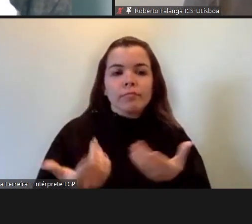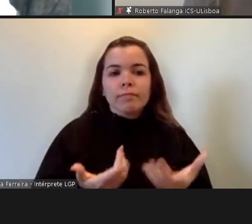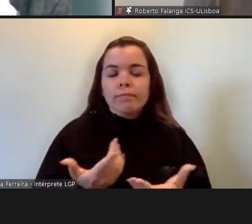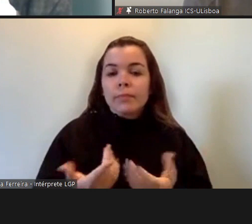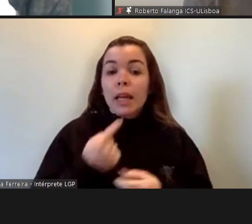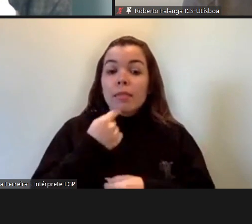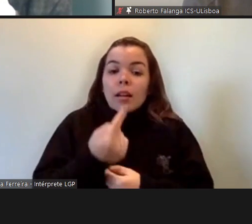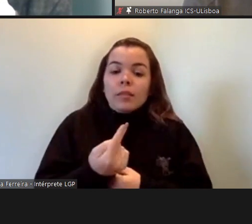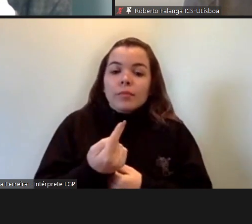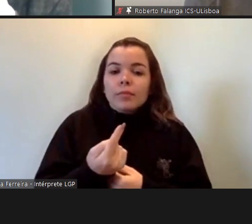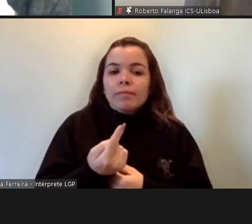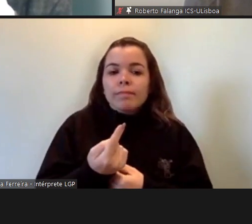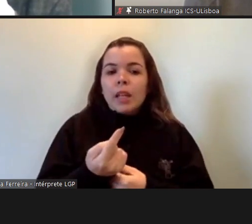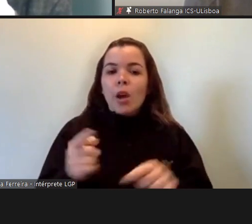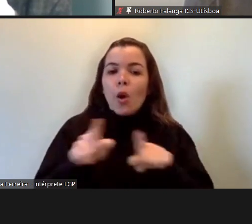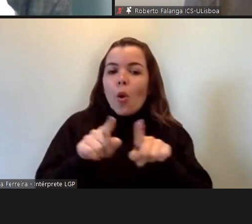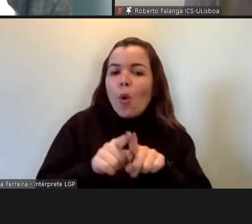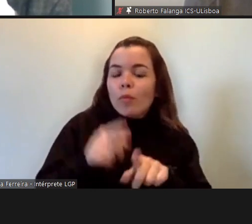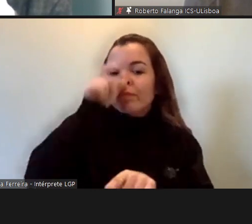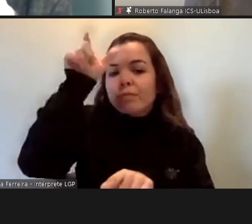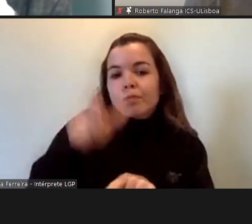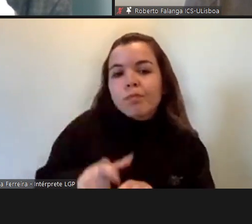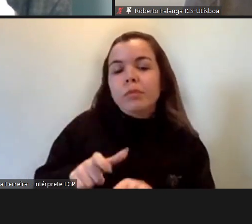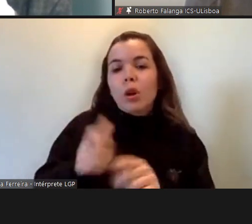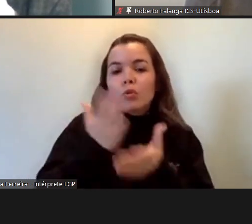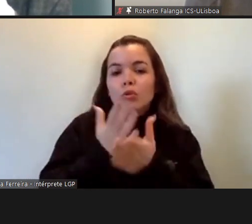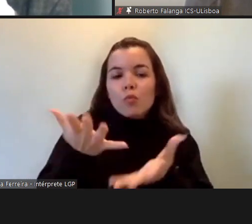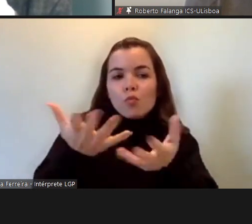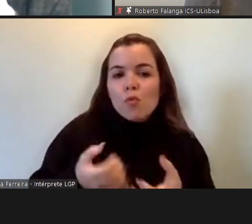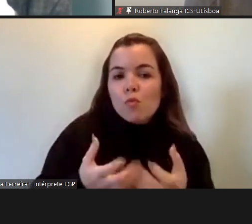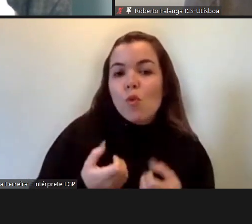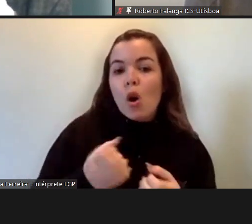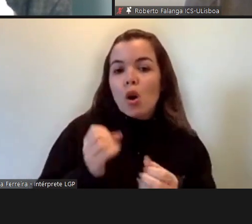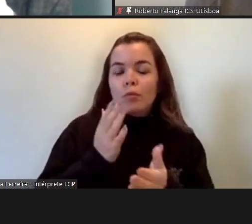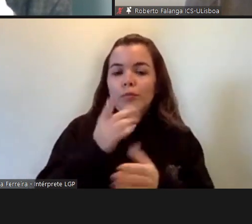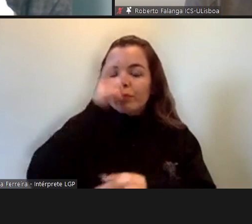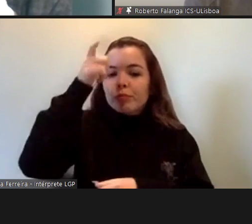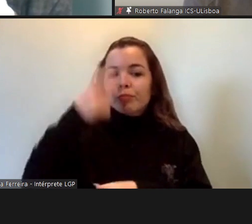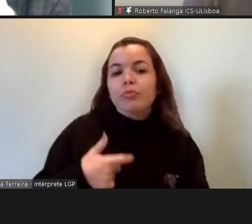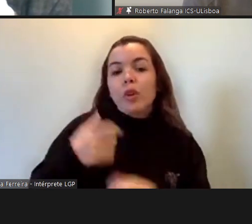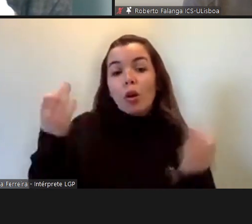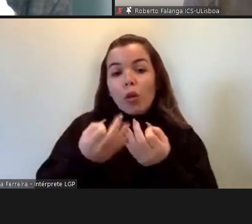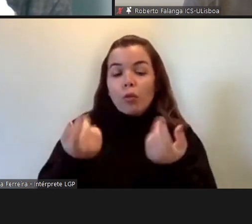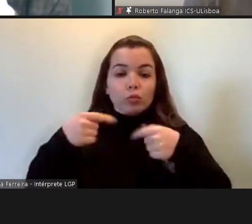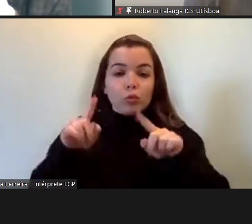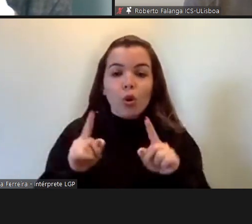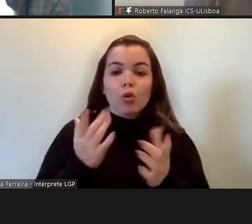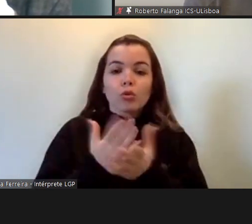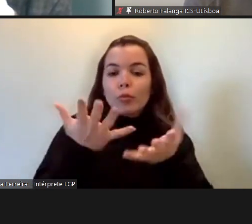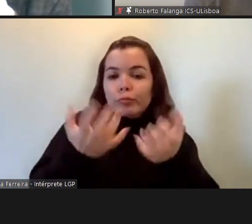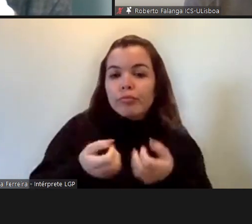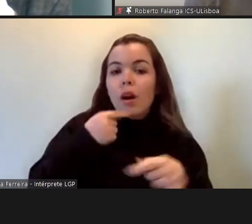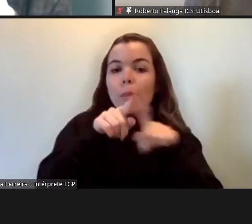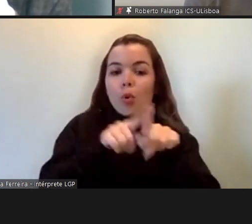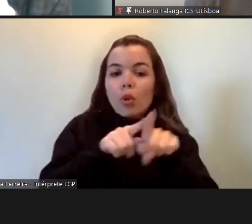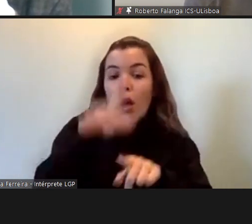digamos, um consumidor ou um receptáculo das políticas que os